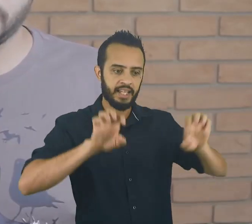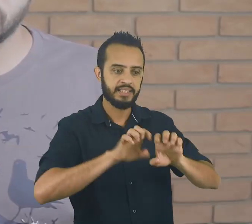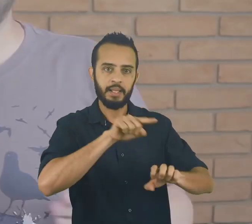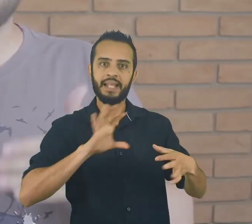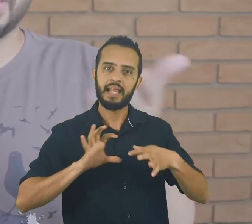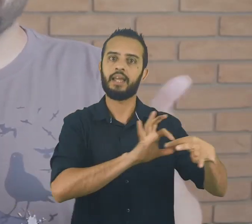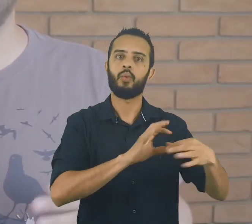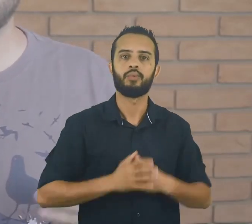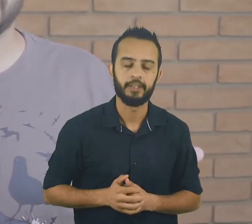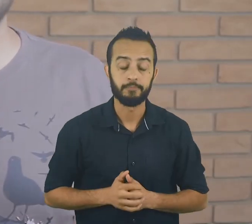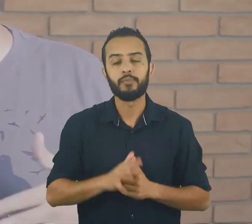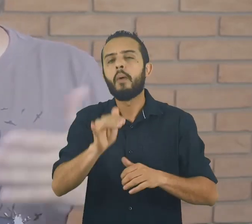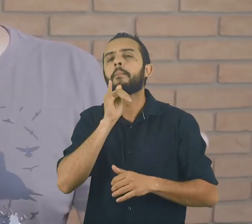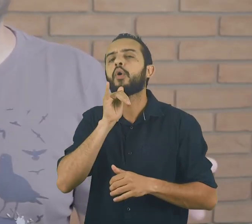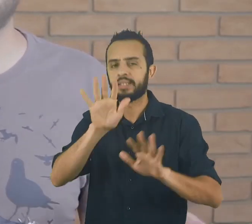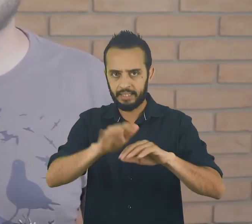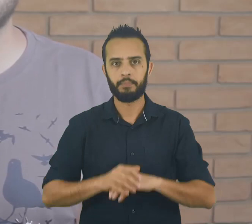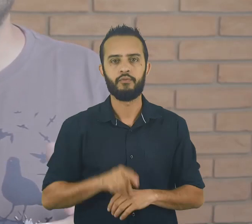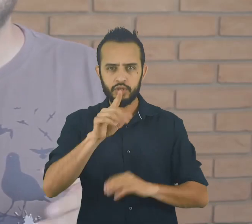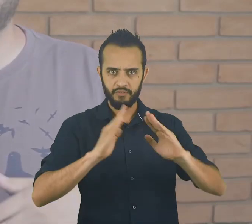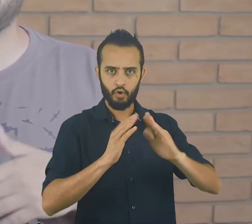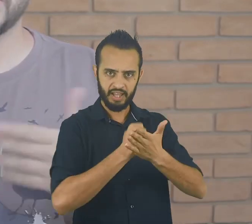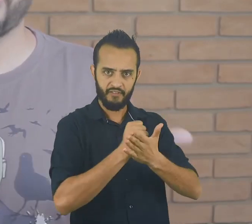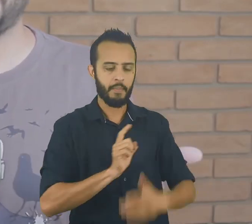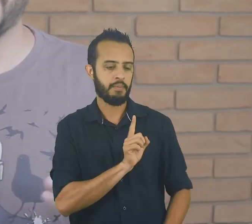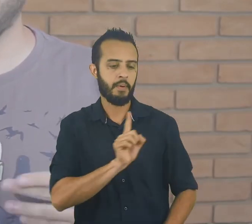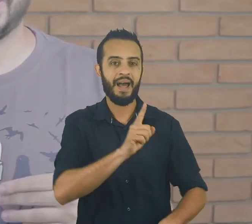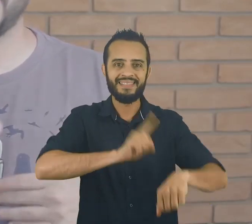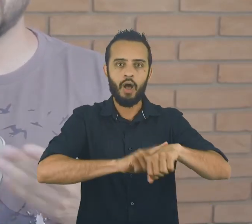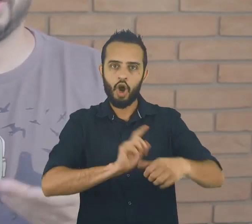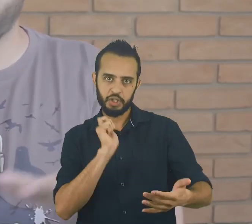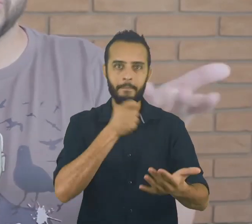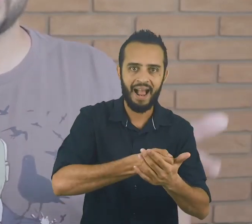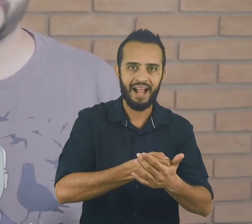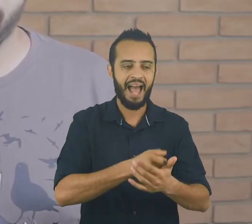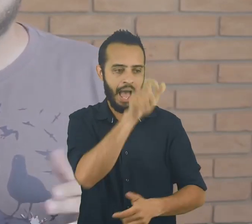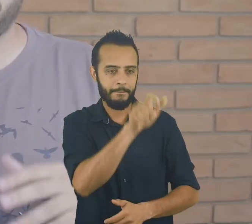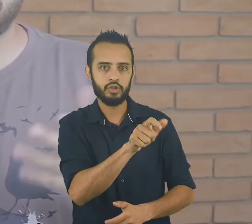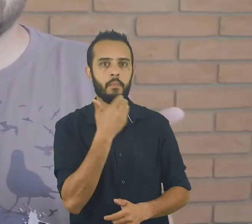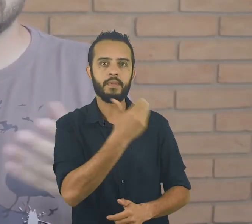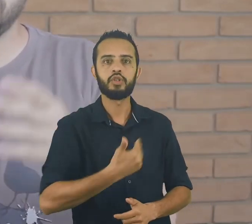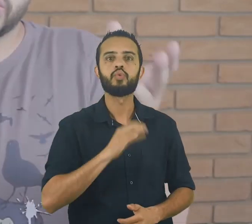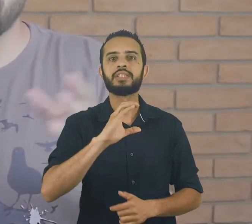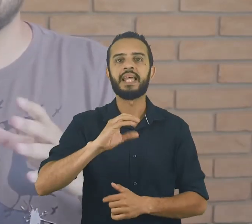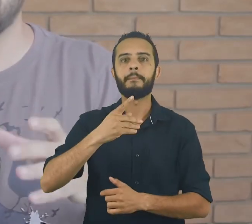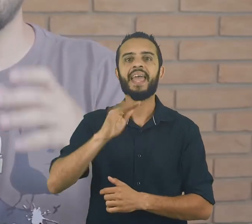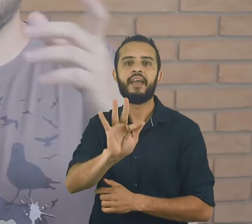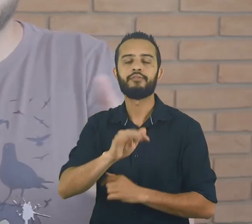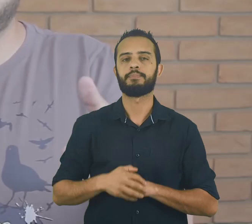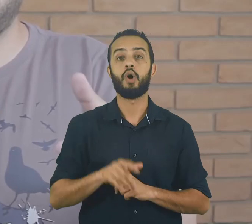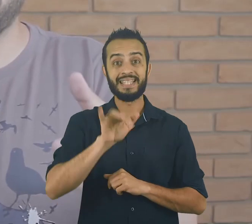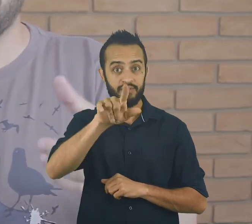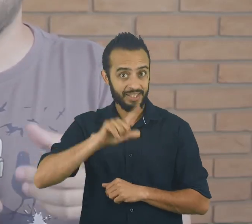naquele contexto. Por exemplo, faz de conta que você foi até uma farmácia e a hora que você foi pagar, a pessoa pediu o teu CPF. Então ali acontecem duas coisas. Se